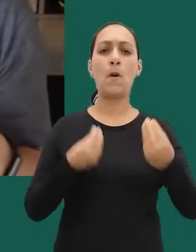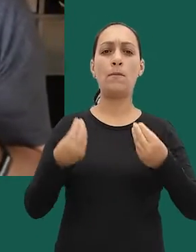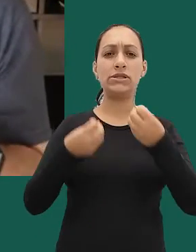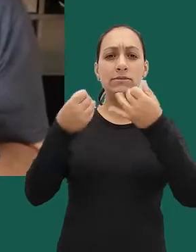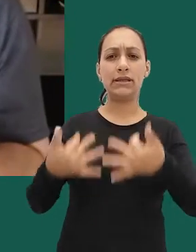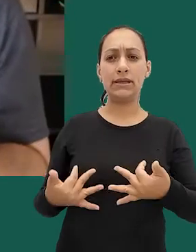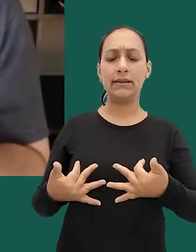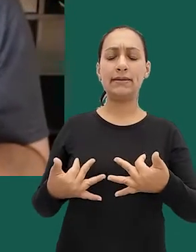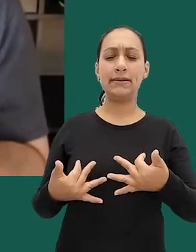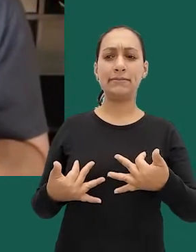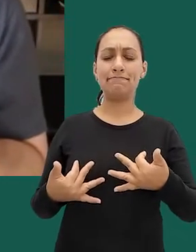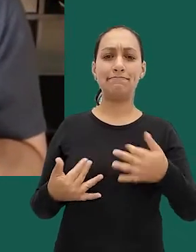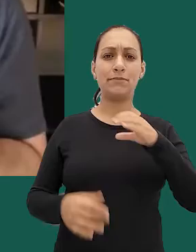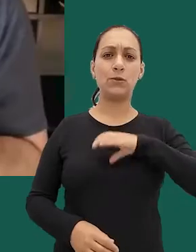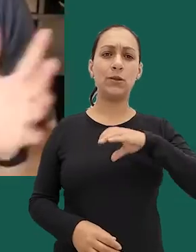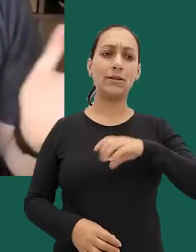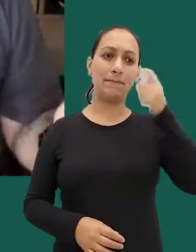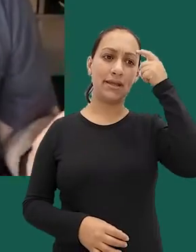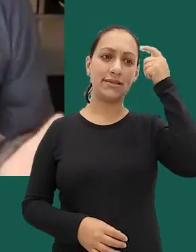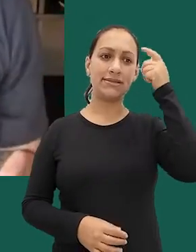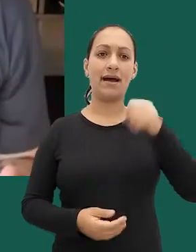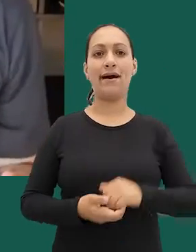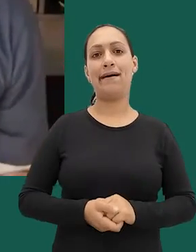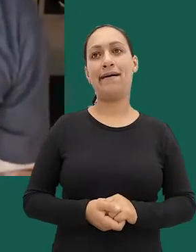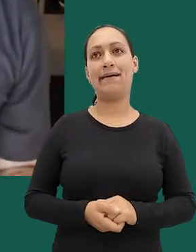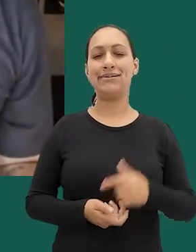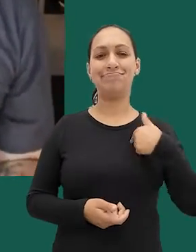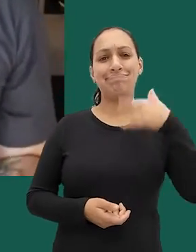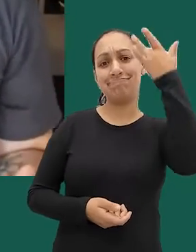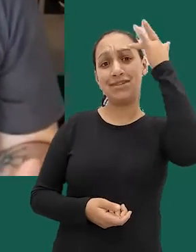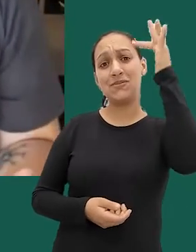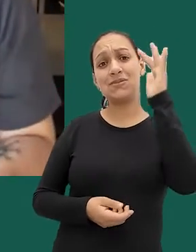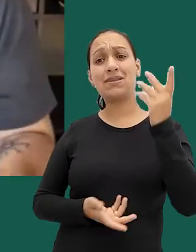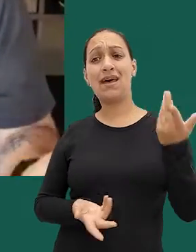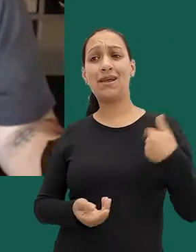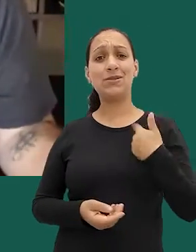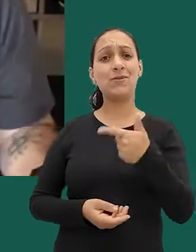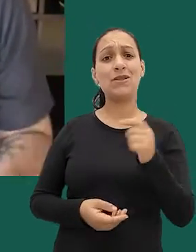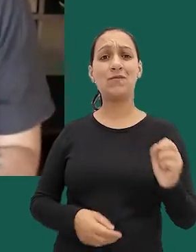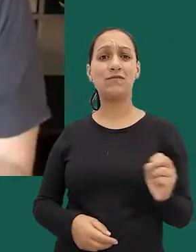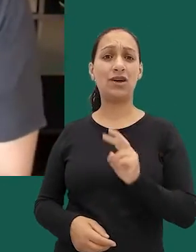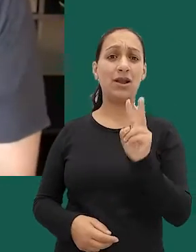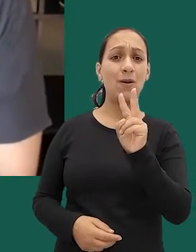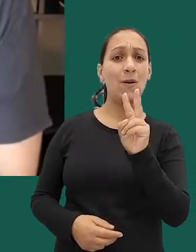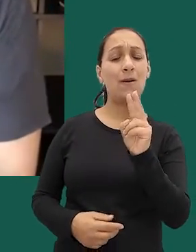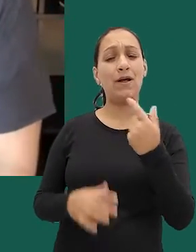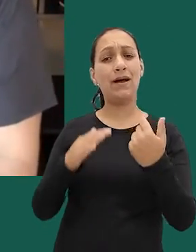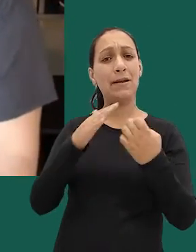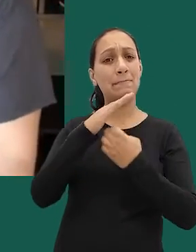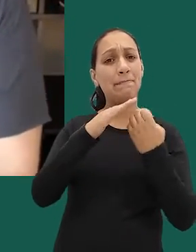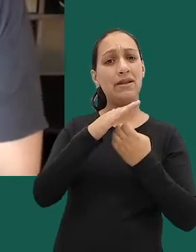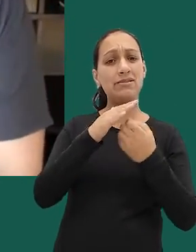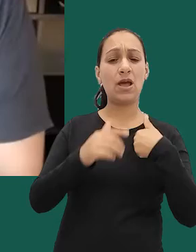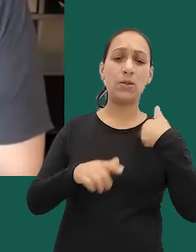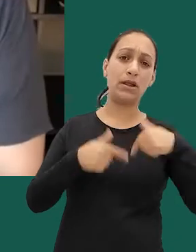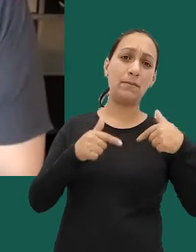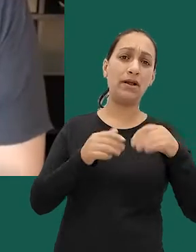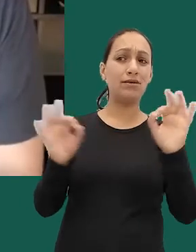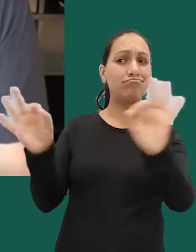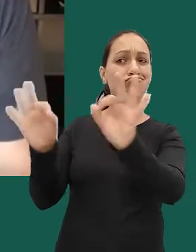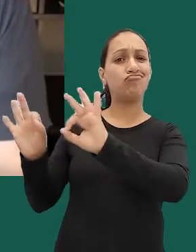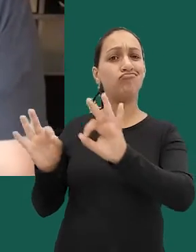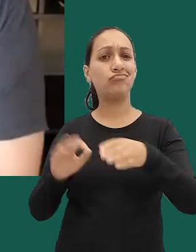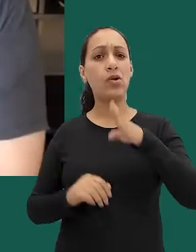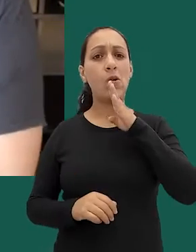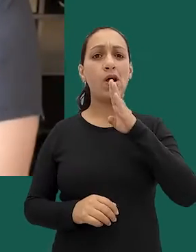o underdog, que você acha que você não sabe muito, tu não tem tanto valor assim, as empresas que você trabalhou ninguém conhece, então, de repente,